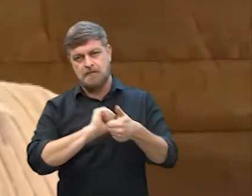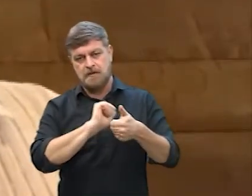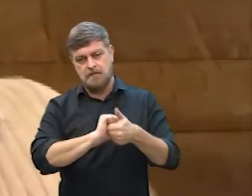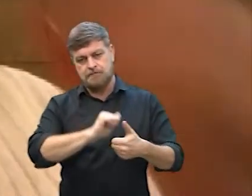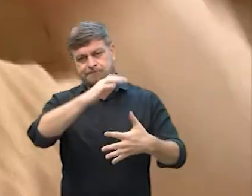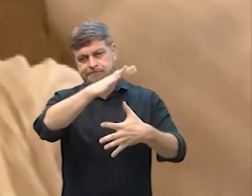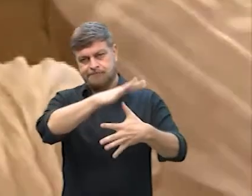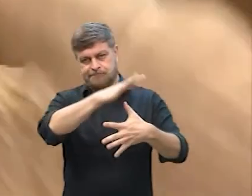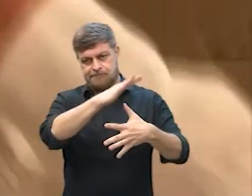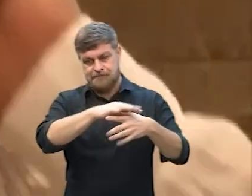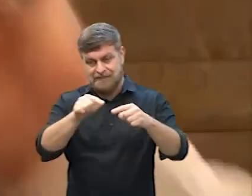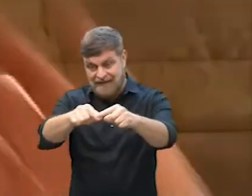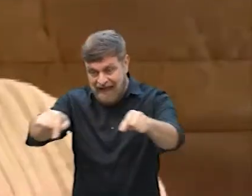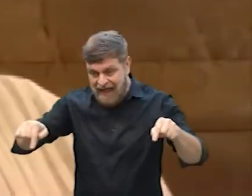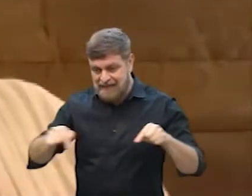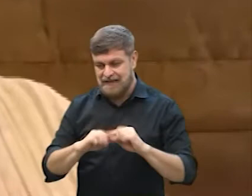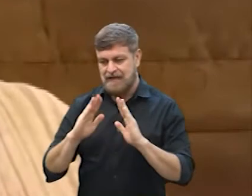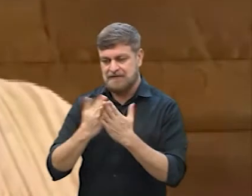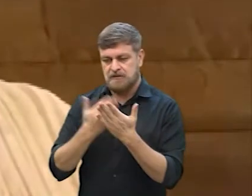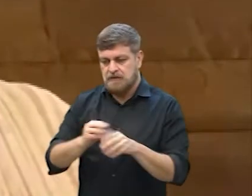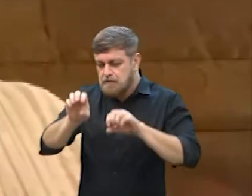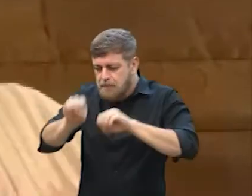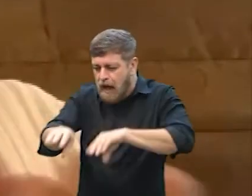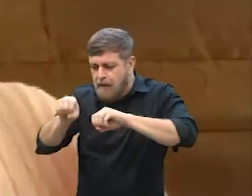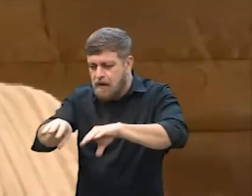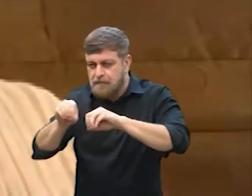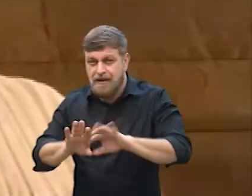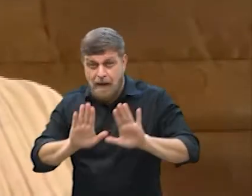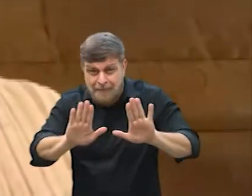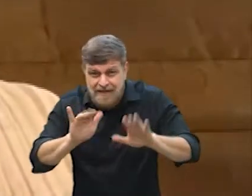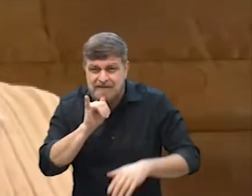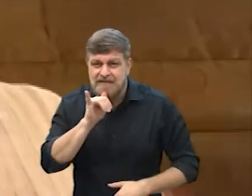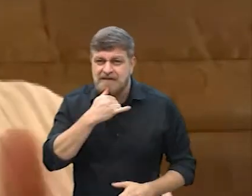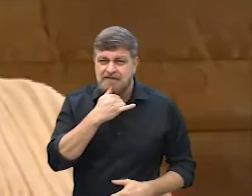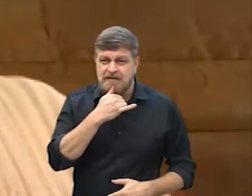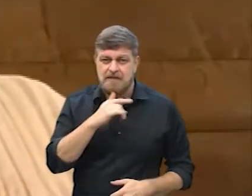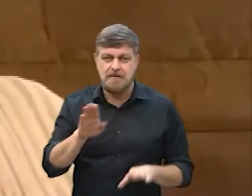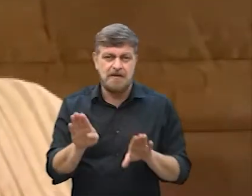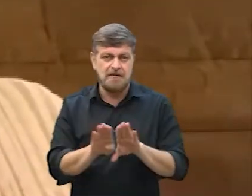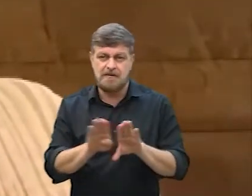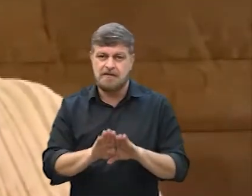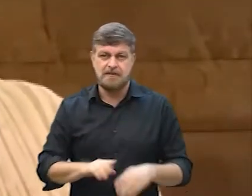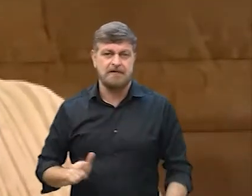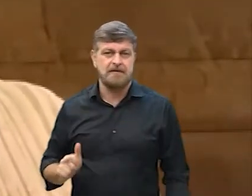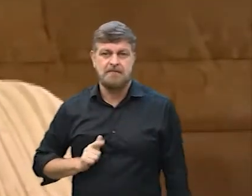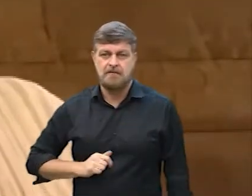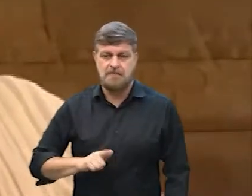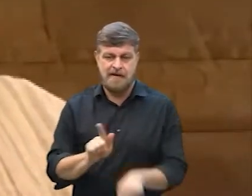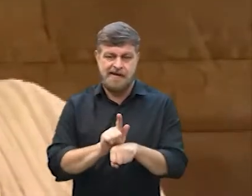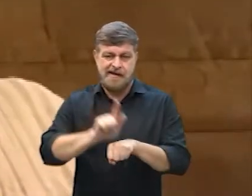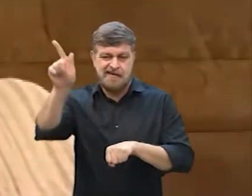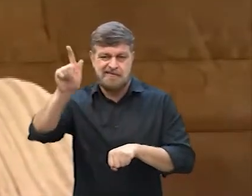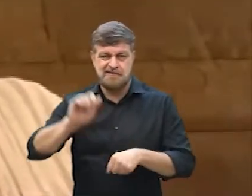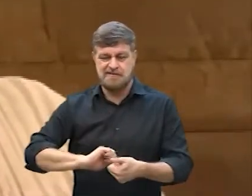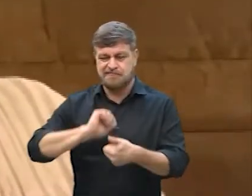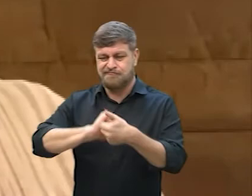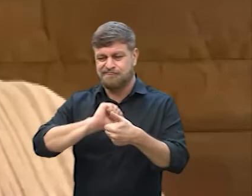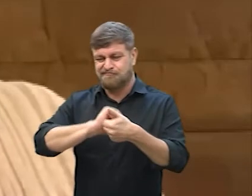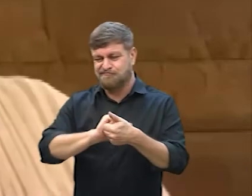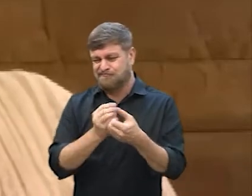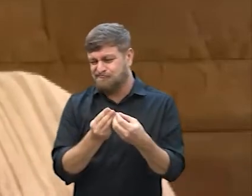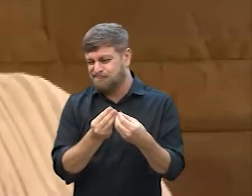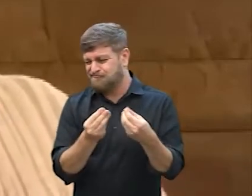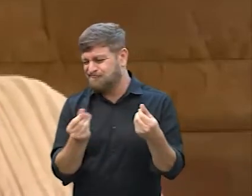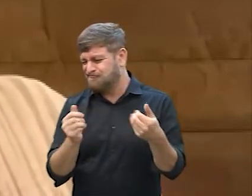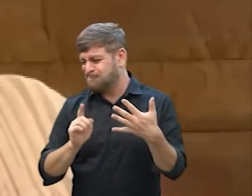atuando na sala de aula. E isso, infelizmente, está no mesmo patamar da qualidade das graduações. Nós não temos